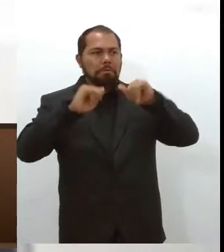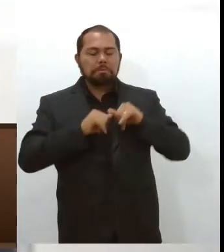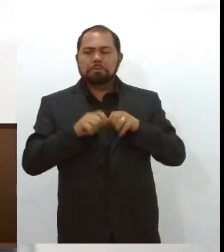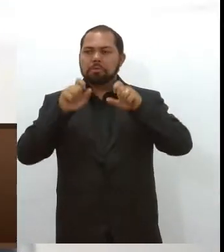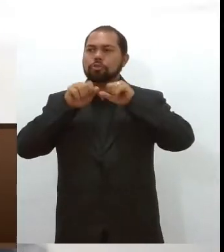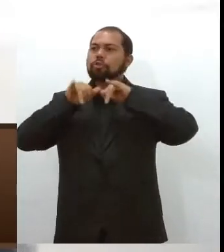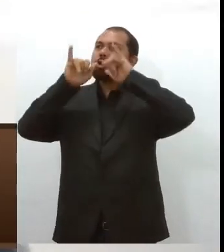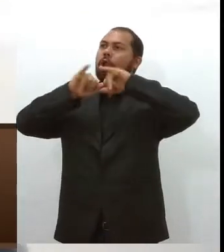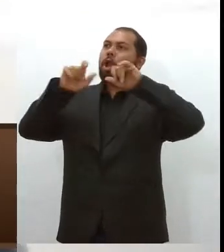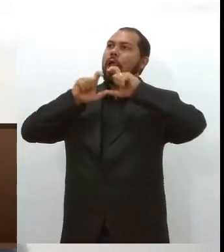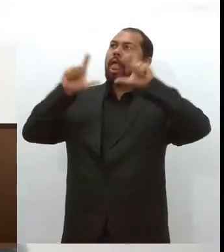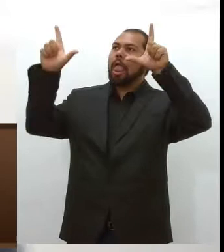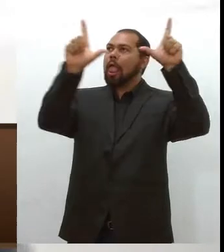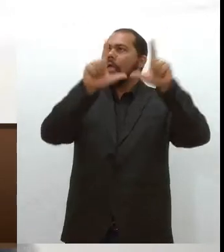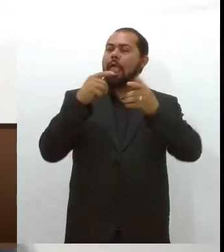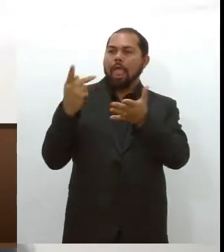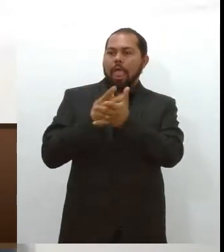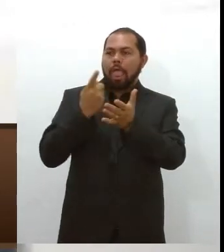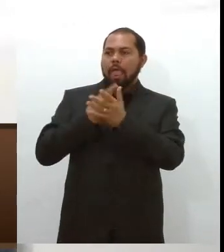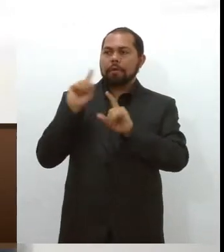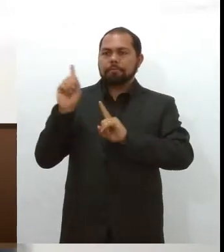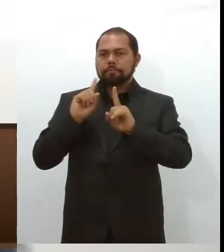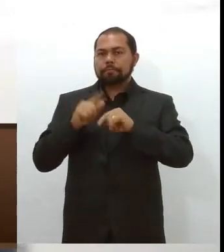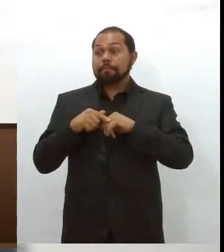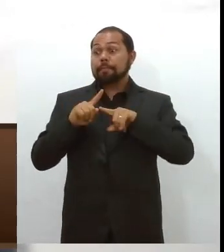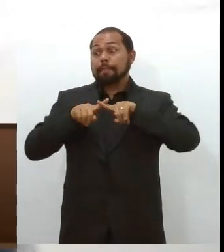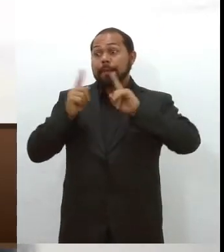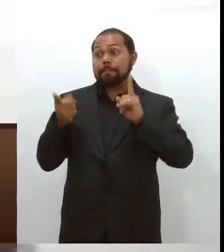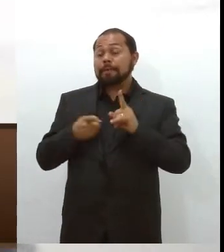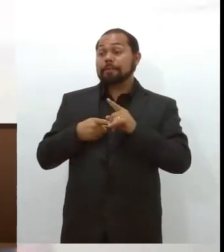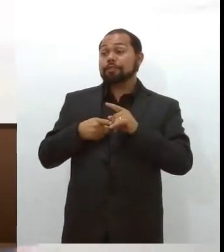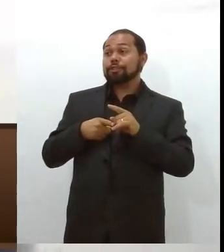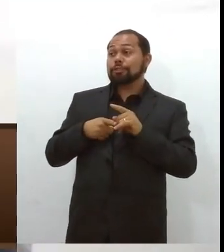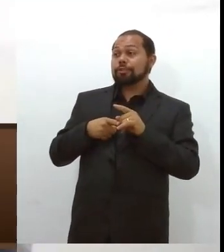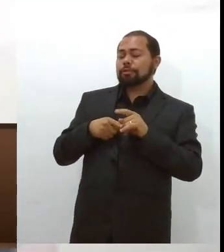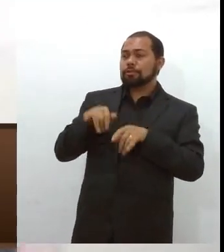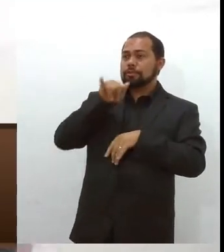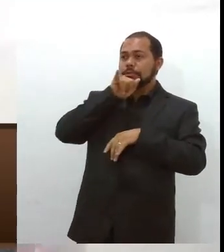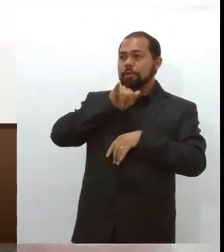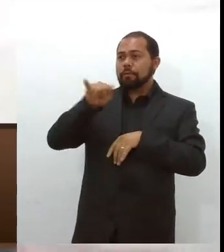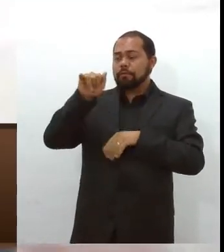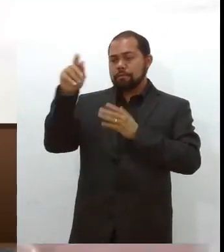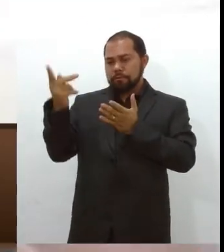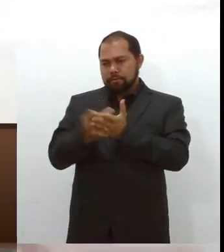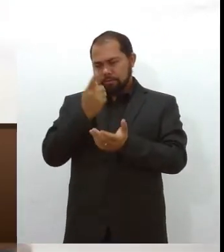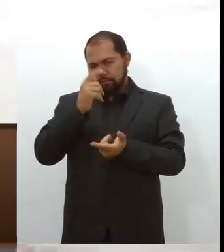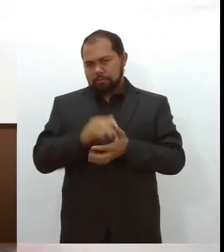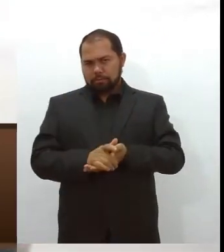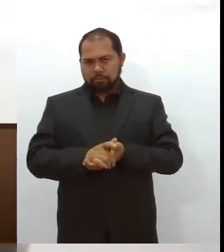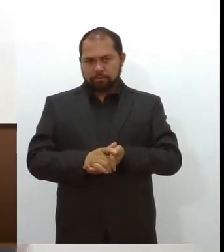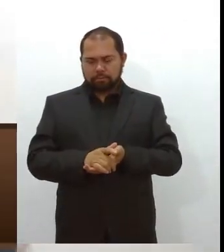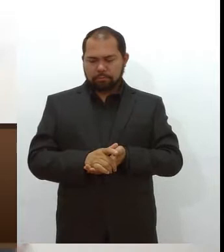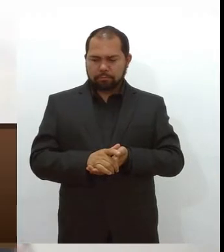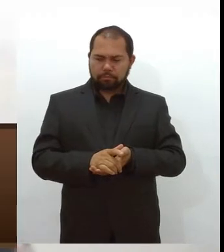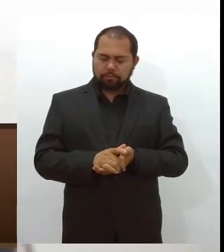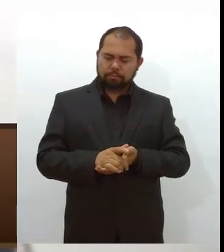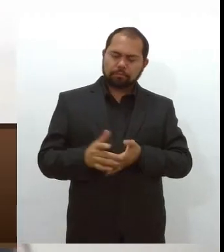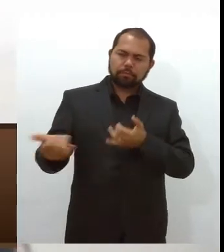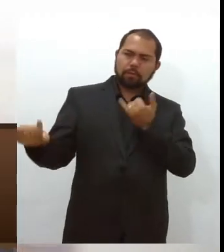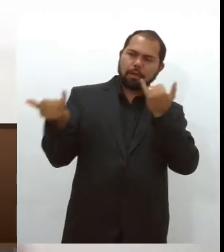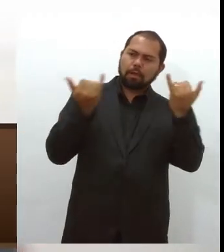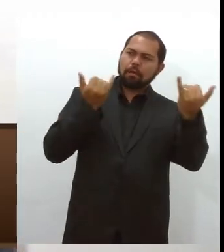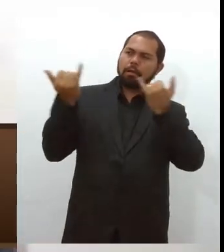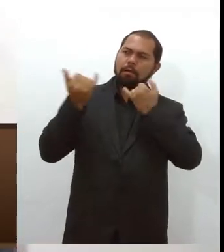sim de desinformação sobre o processo eleitoral. Essas informações que forem passadas